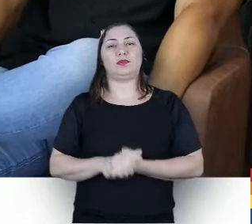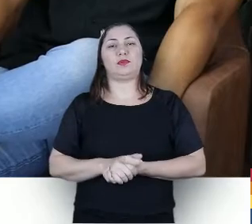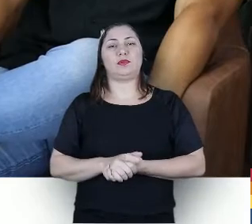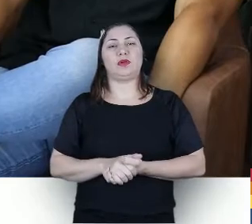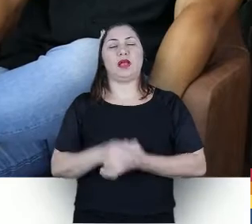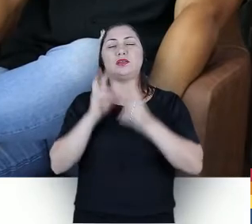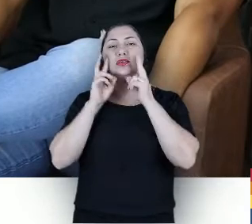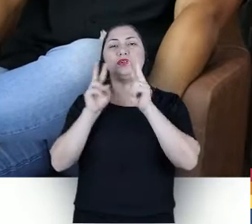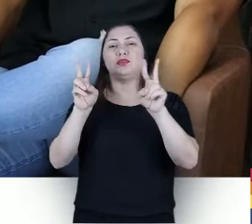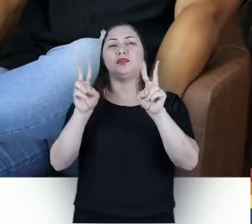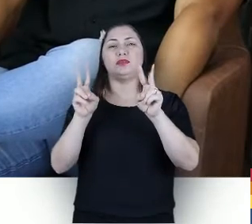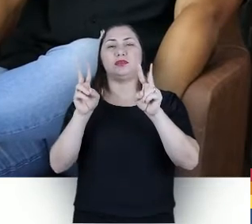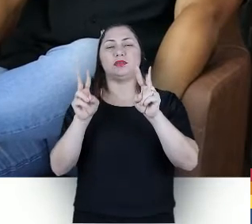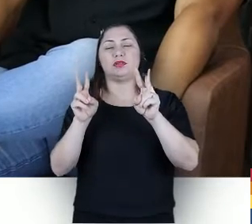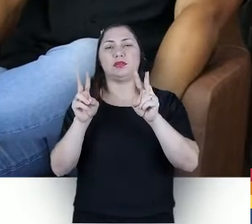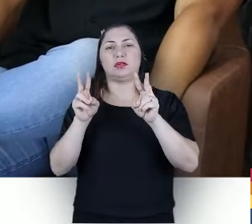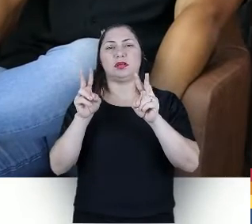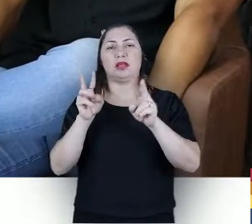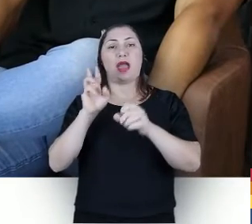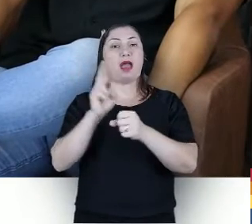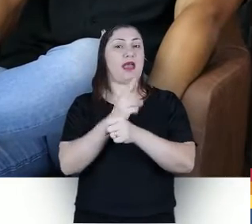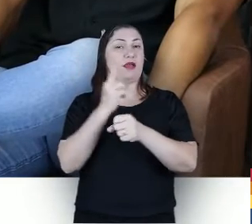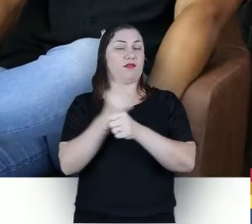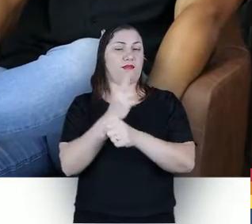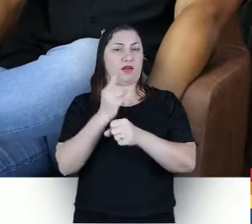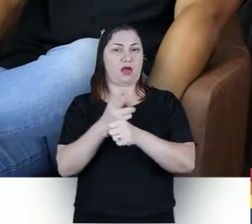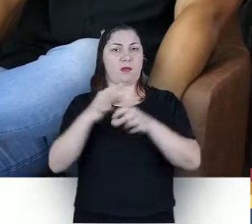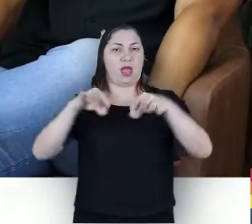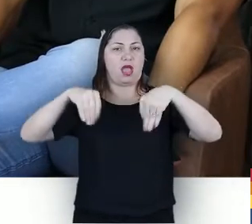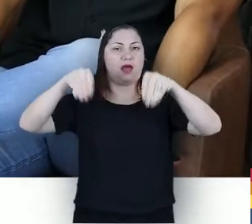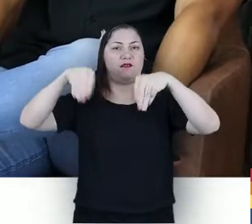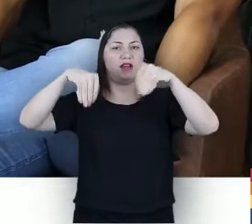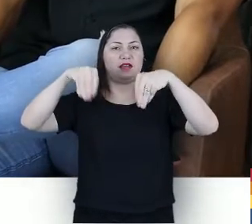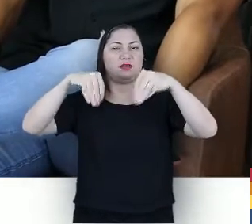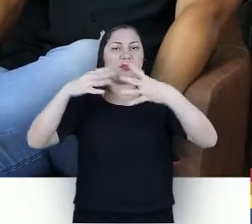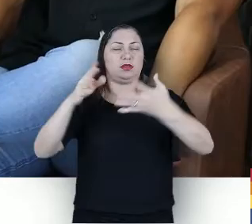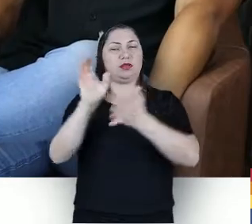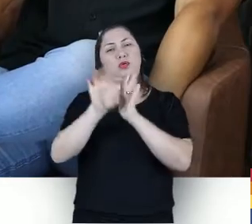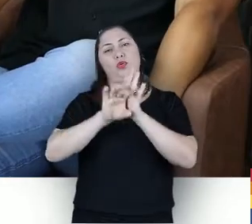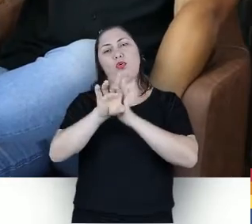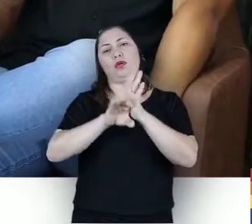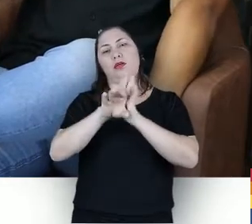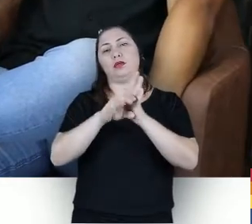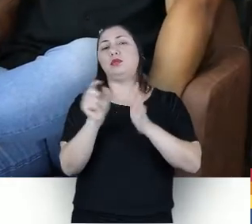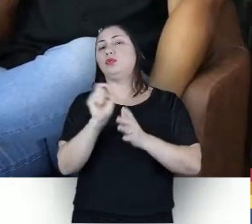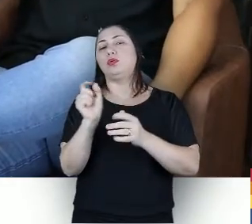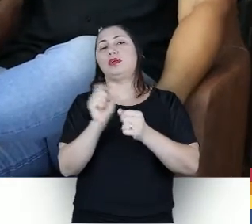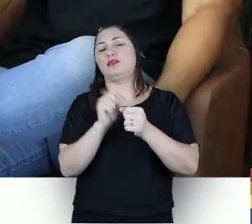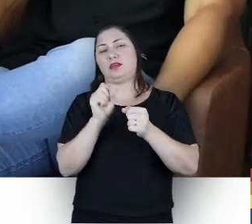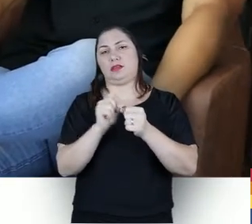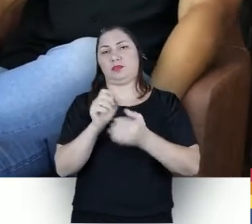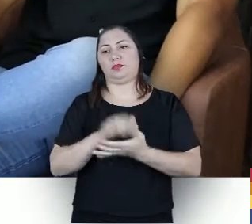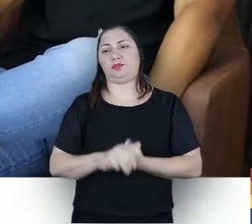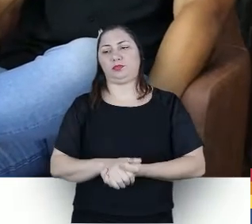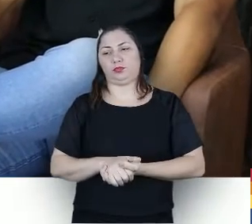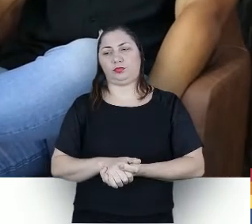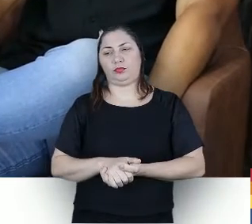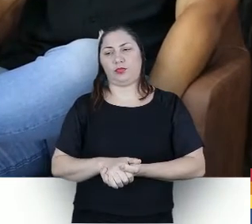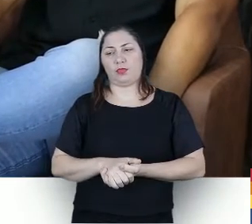deixar de ser trabalhadas, né? Então, não perder de vista algumas dessas habilidades mesmo. Em se tratando de educação física,